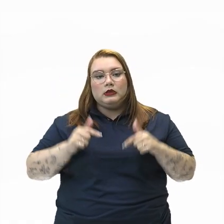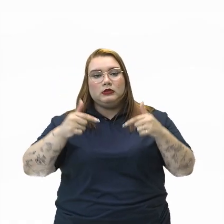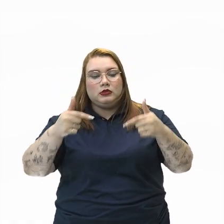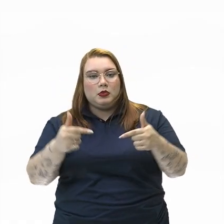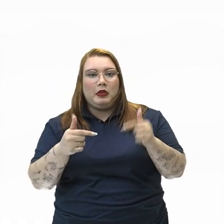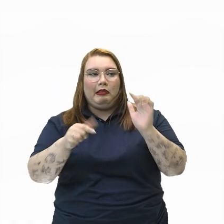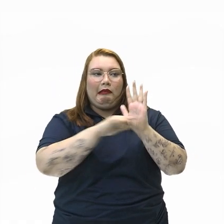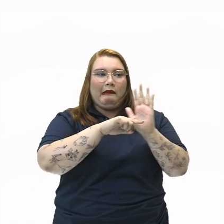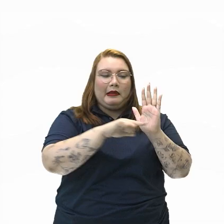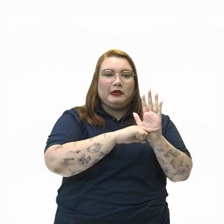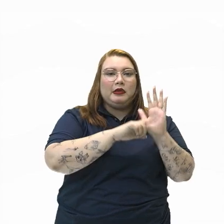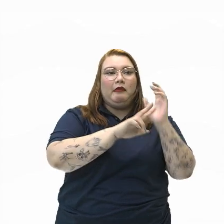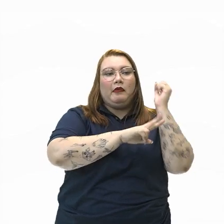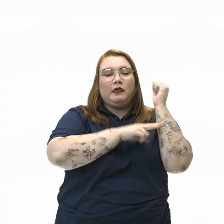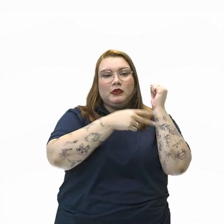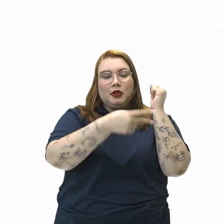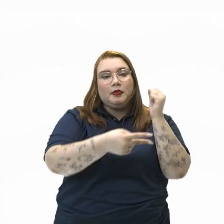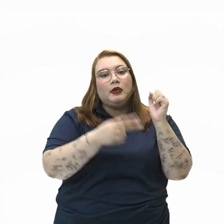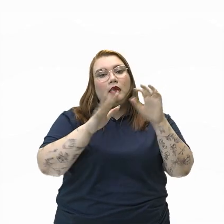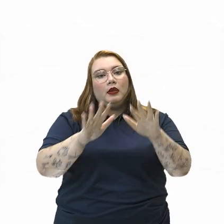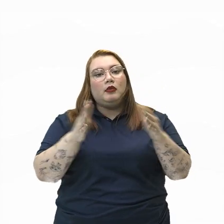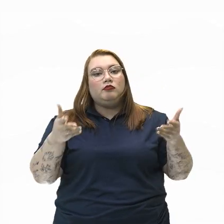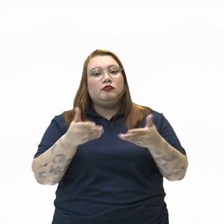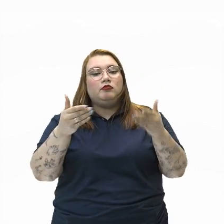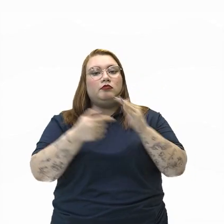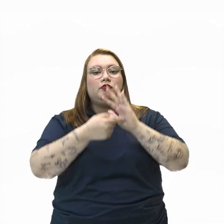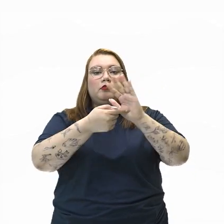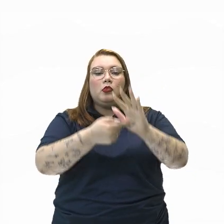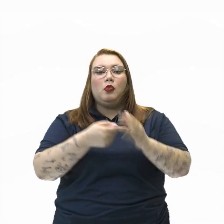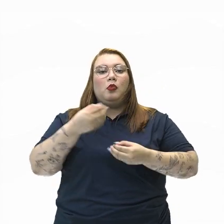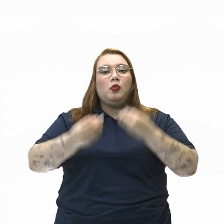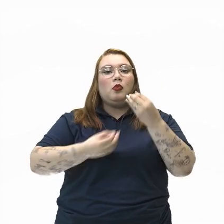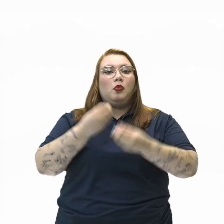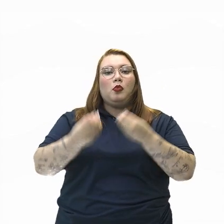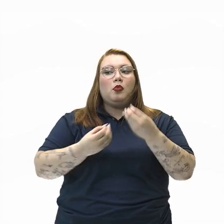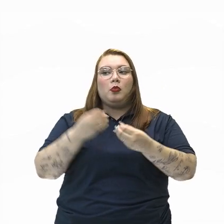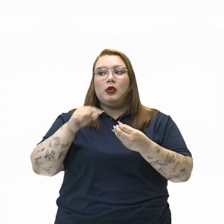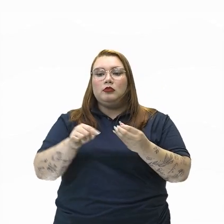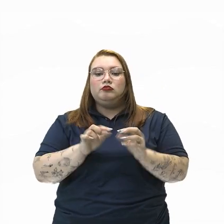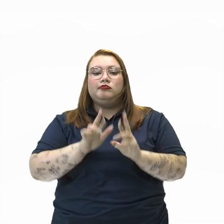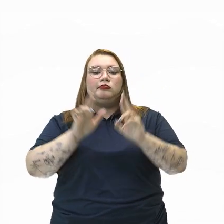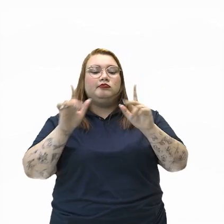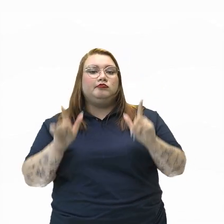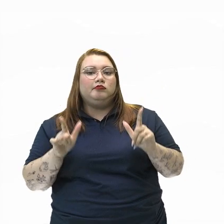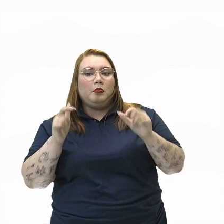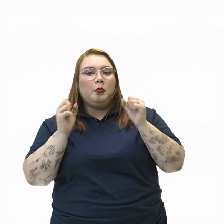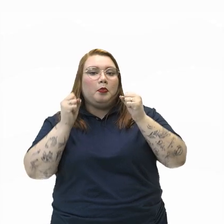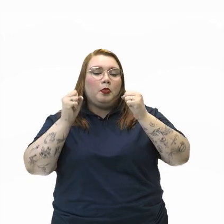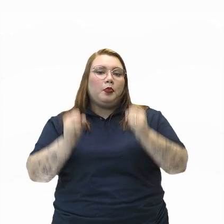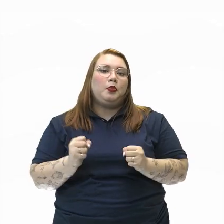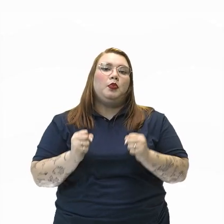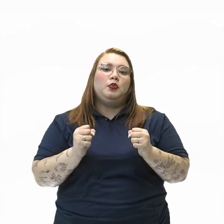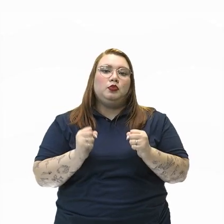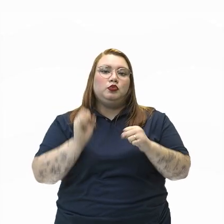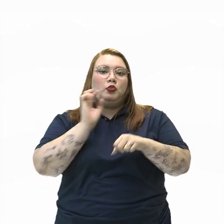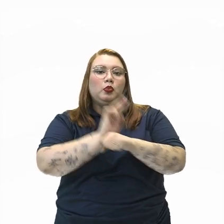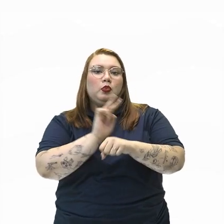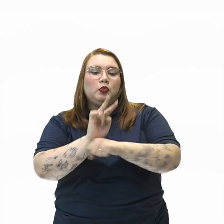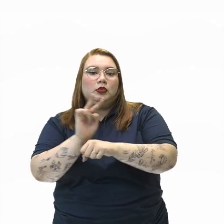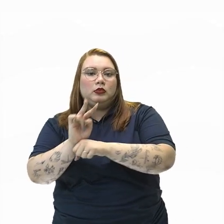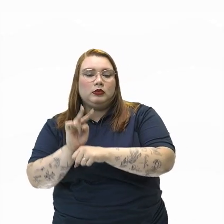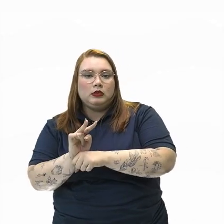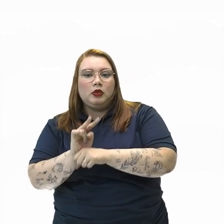algumas causas e consequências, a gente vai falar para vocês de qual é essa diferença, né? Como é que a gente pode conservar